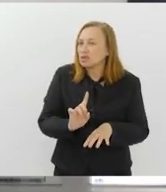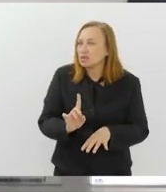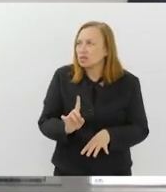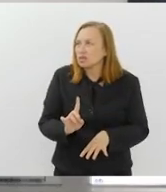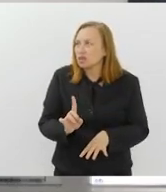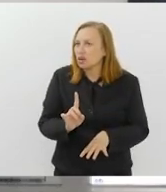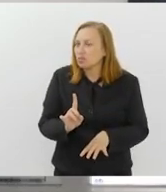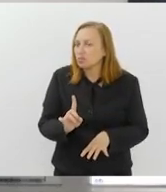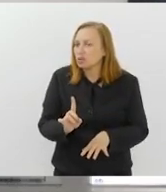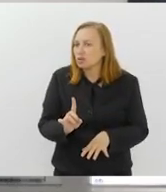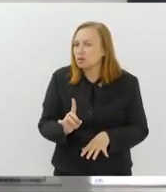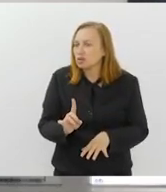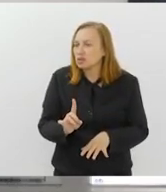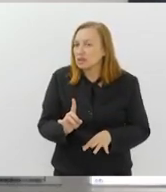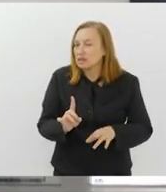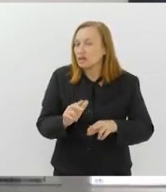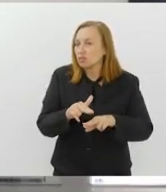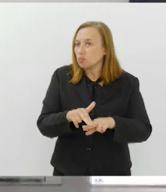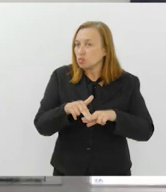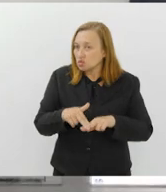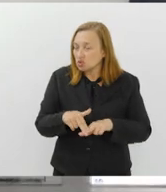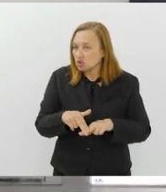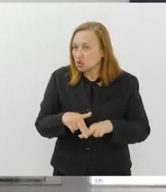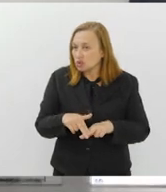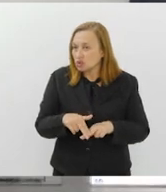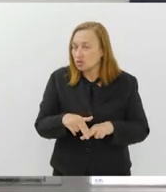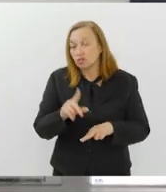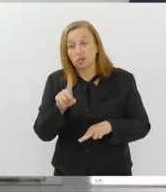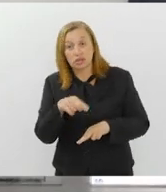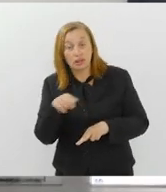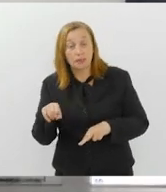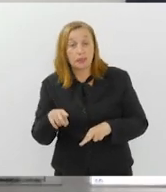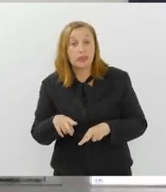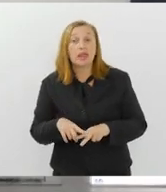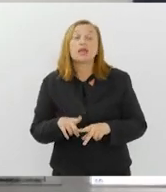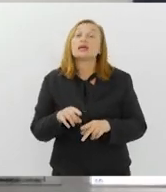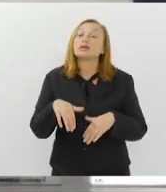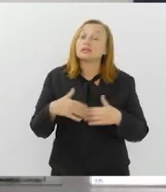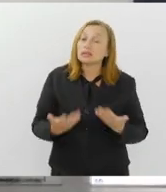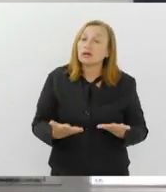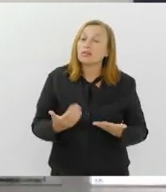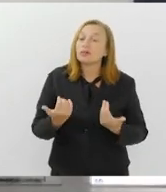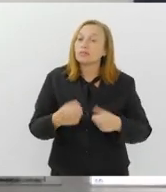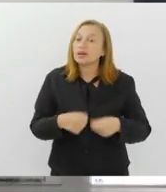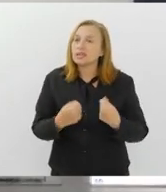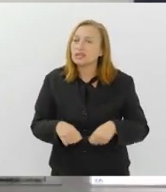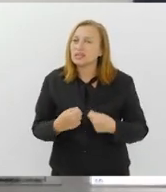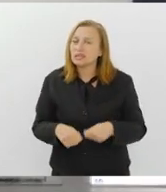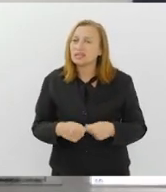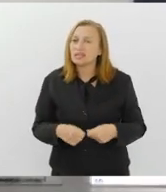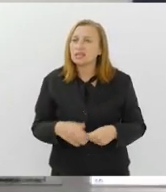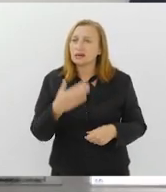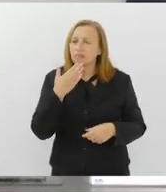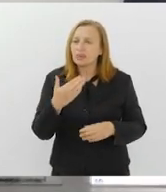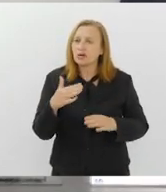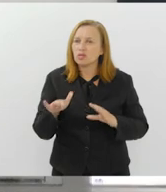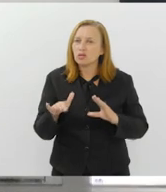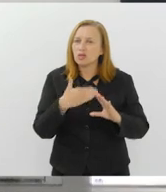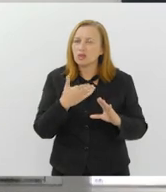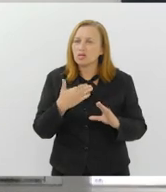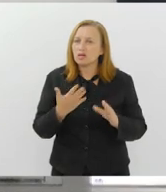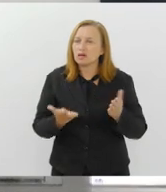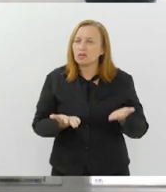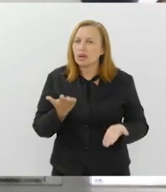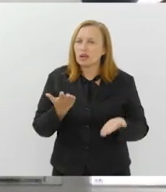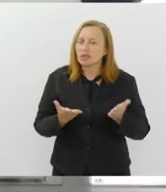ser legalmente o motivo para que os citados cancelamentos. Assim, é preciso requerer o envio do balanço